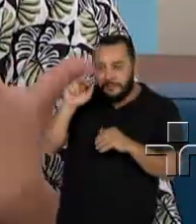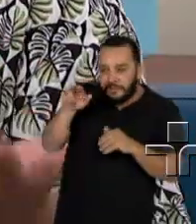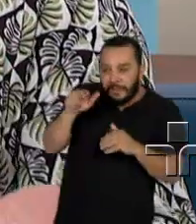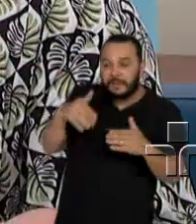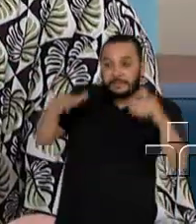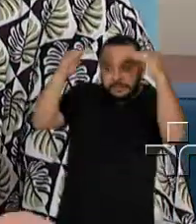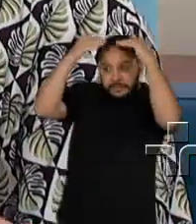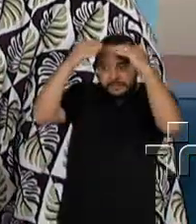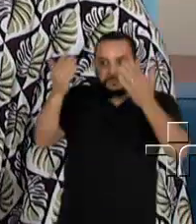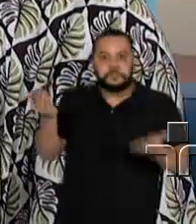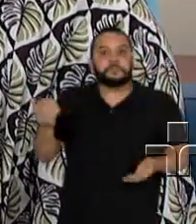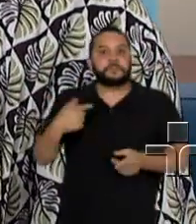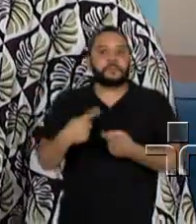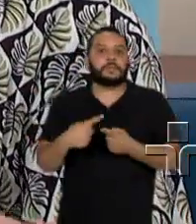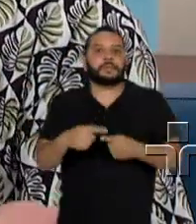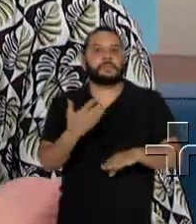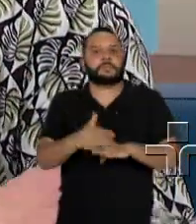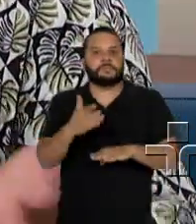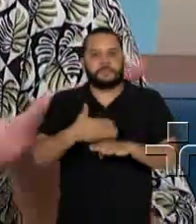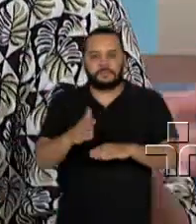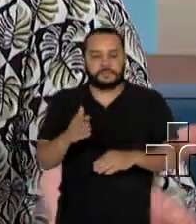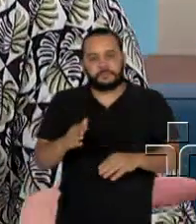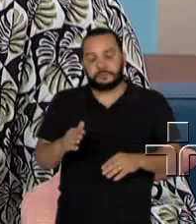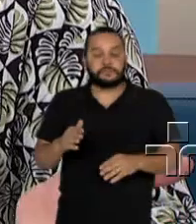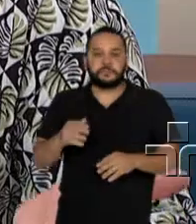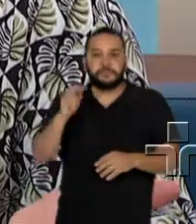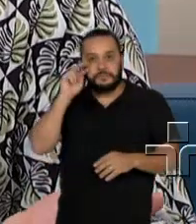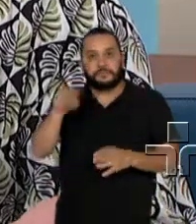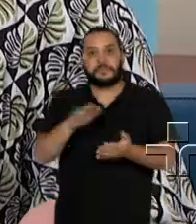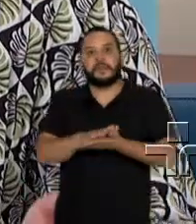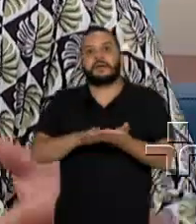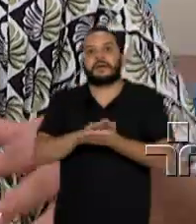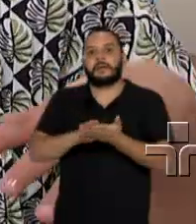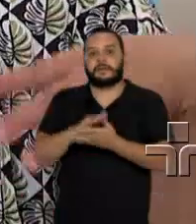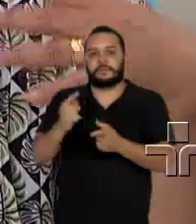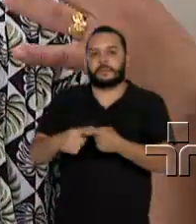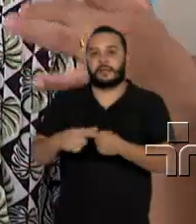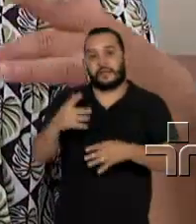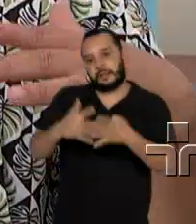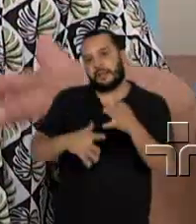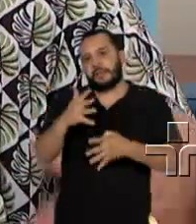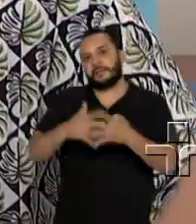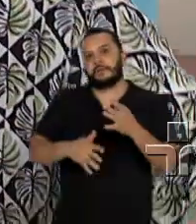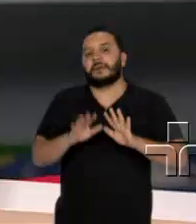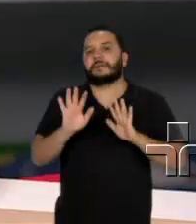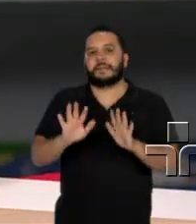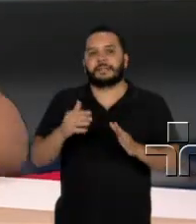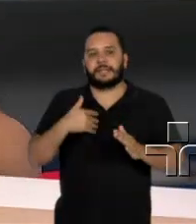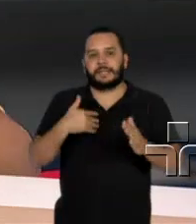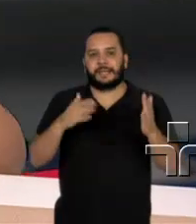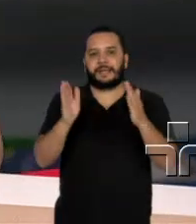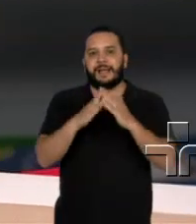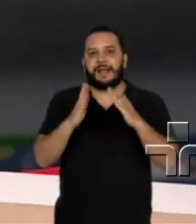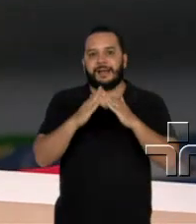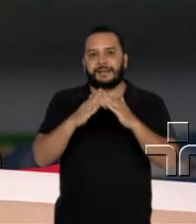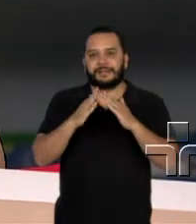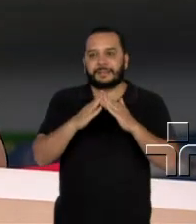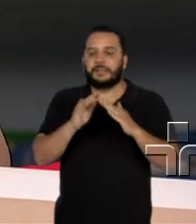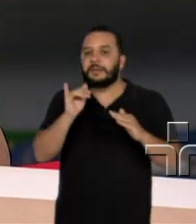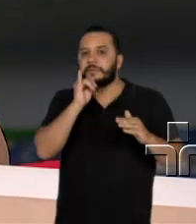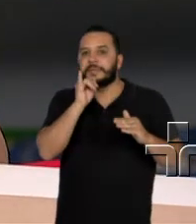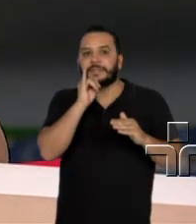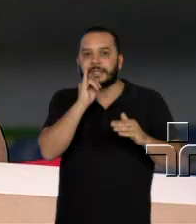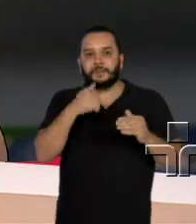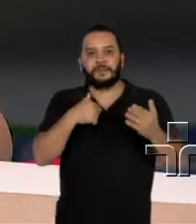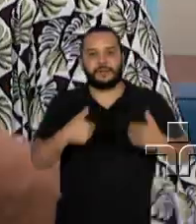porque a gente não acompanha os ensaios até pessoa pode falar para não atrapalhar né as crianças mas aí ele fica em casa porém o o quadro